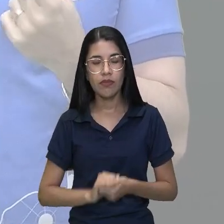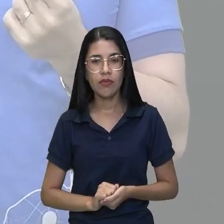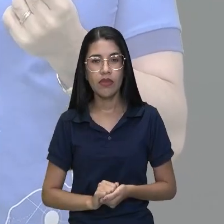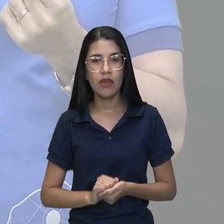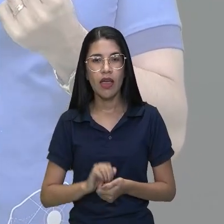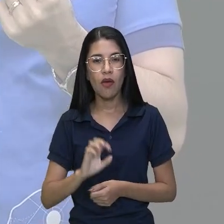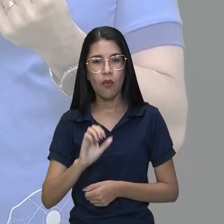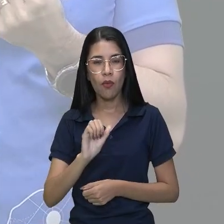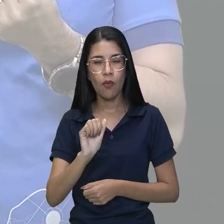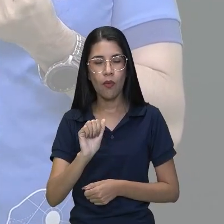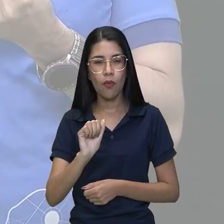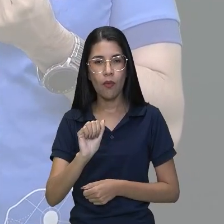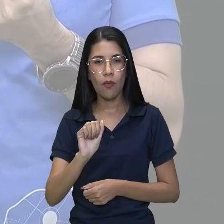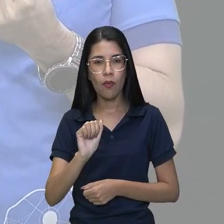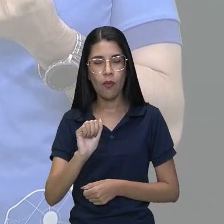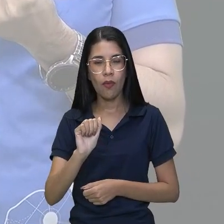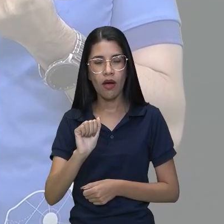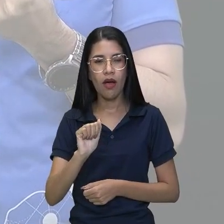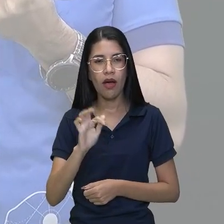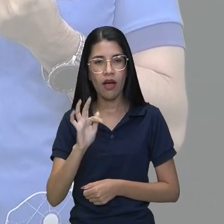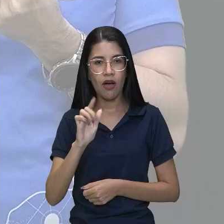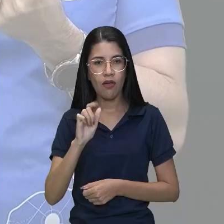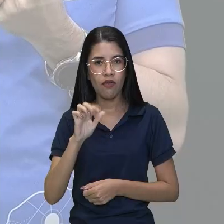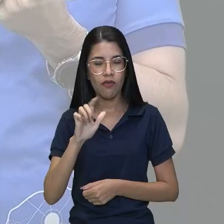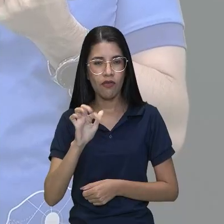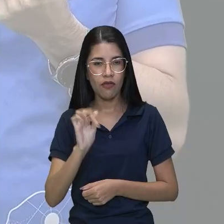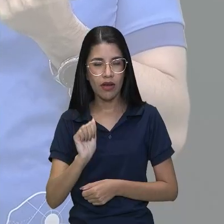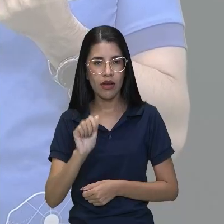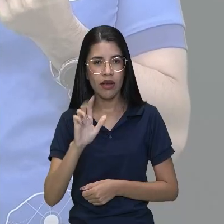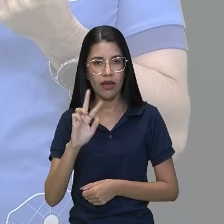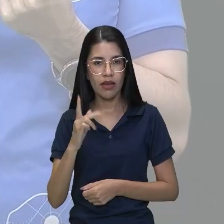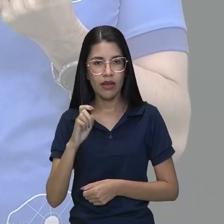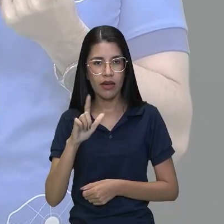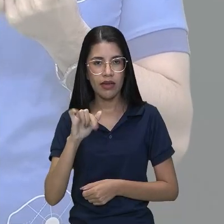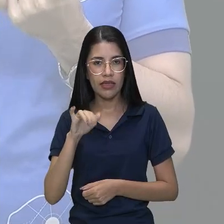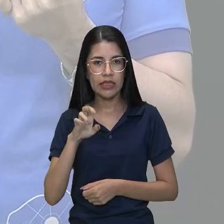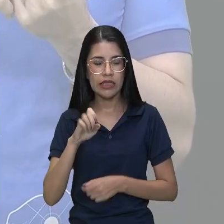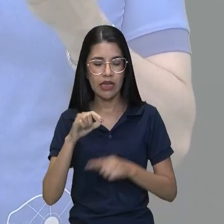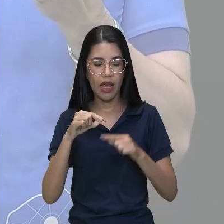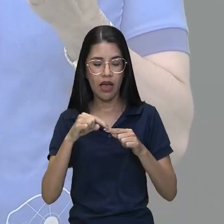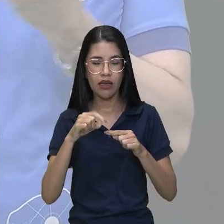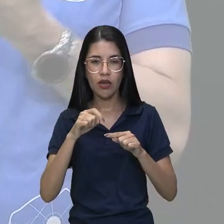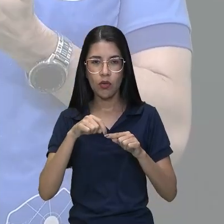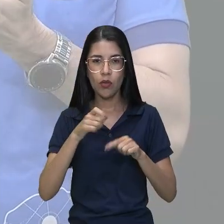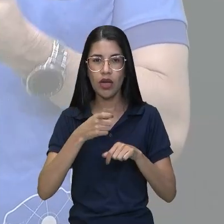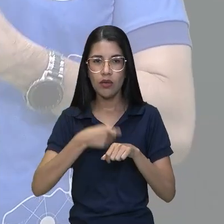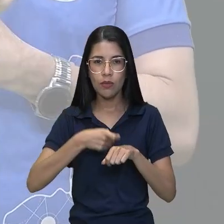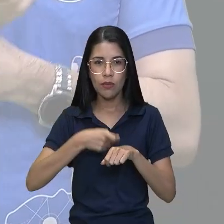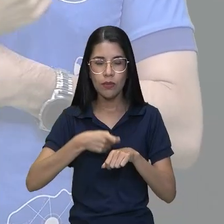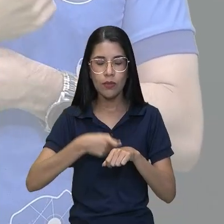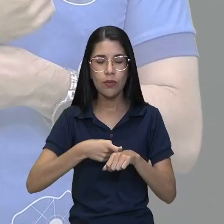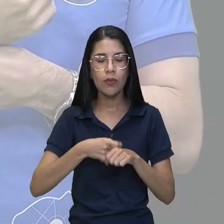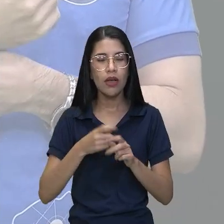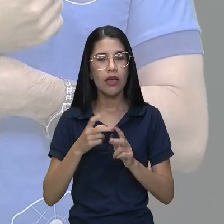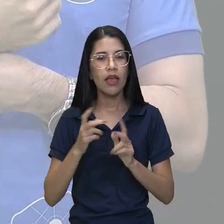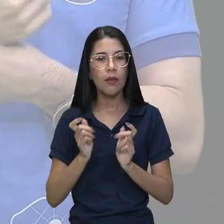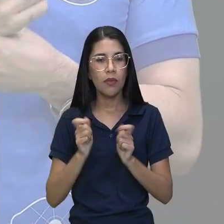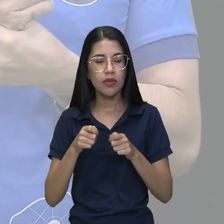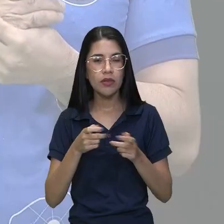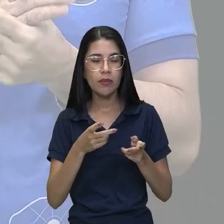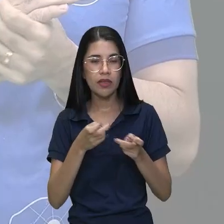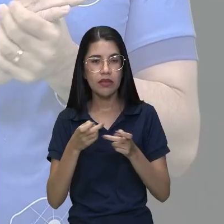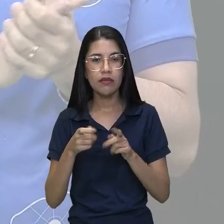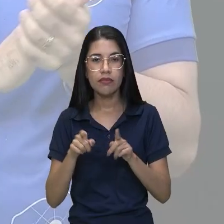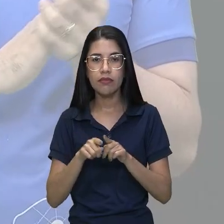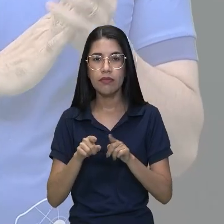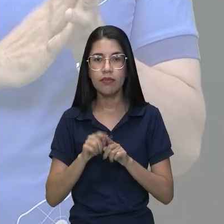alfa-hélice. E aí note que a unha, ela tem uma casca, né? É dura. Da mesma forma, a queratina a gente consegue ver